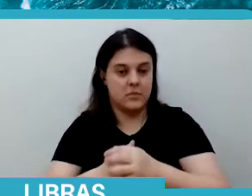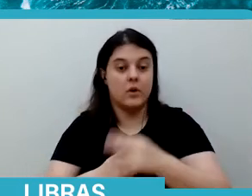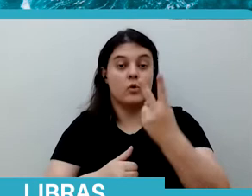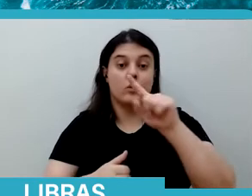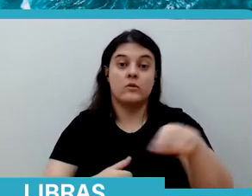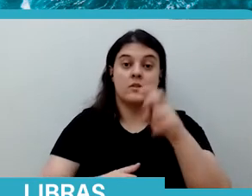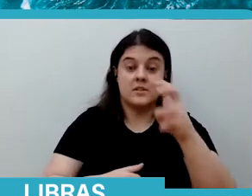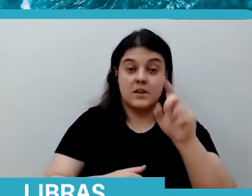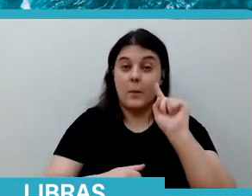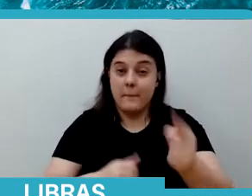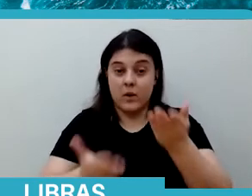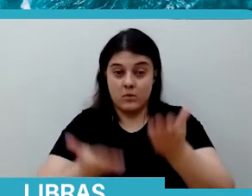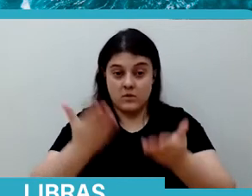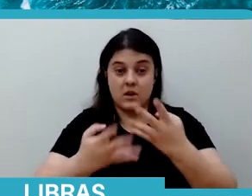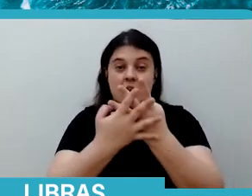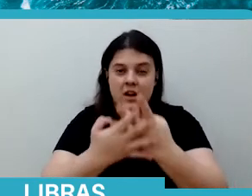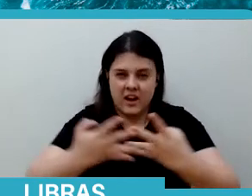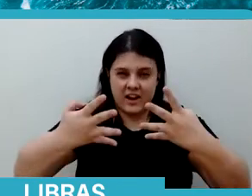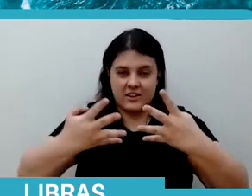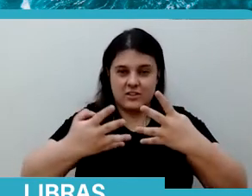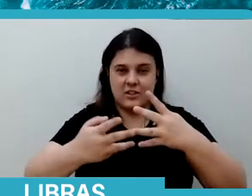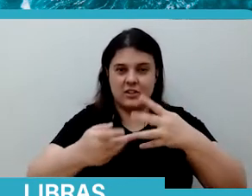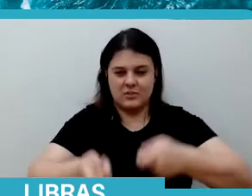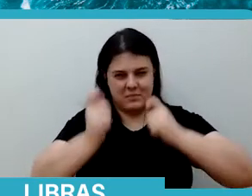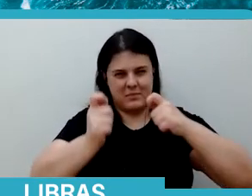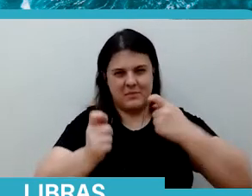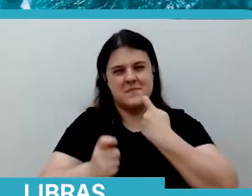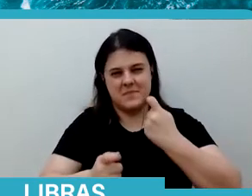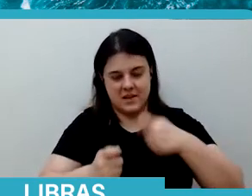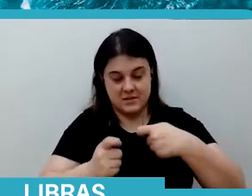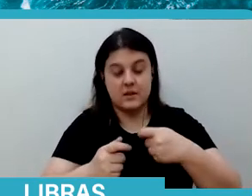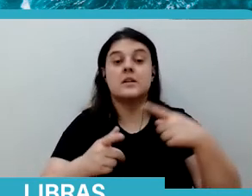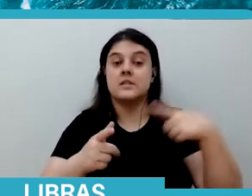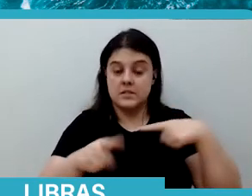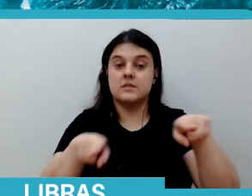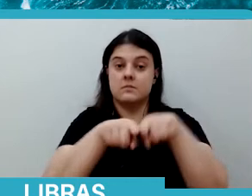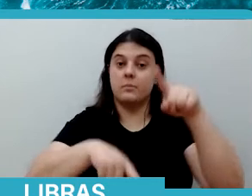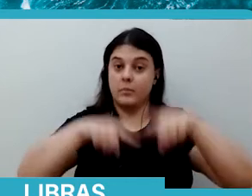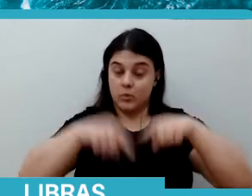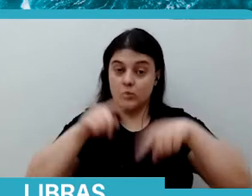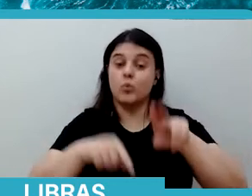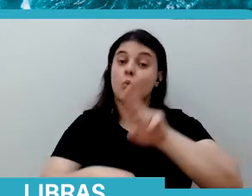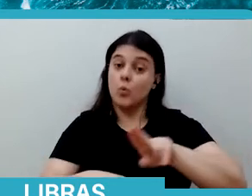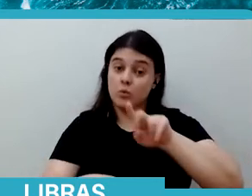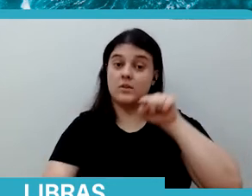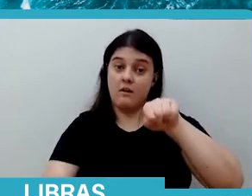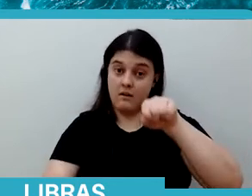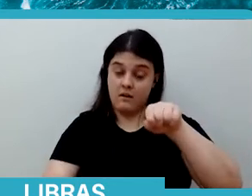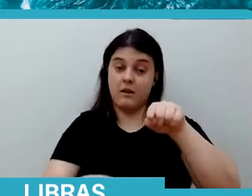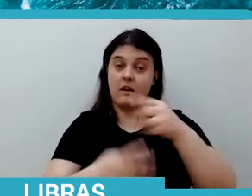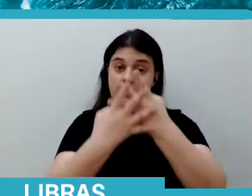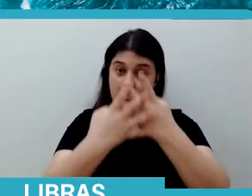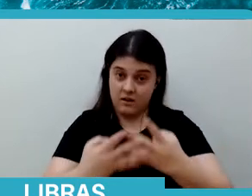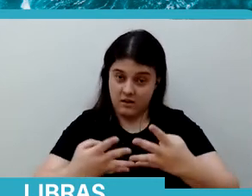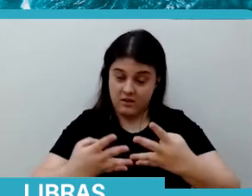2,5 toneladas de rede de pesca coletadas e recicladas a gente tem uma linha de produtos que são feitas são